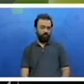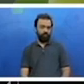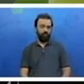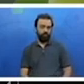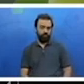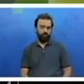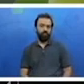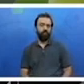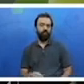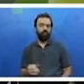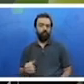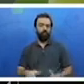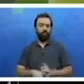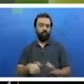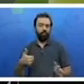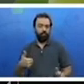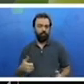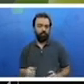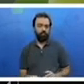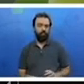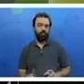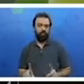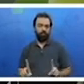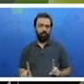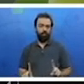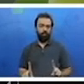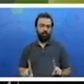Vamos verificar se elas são